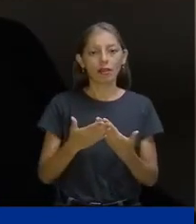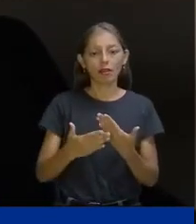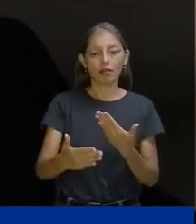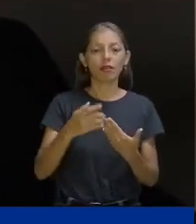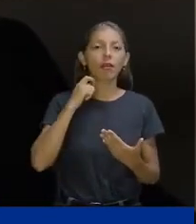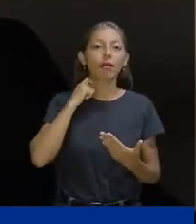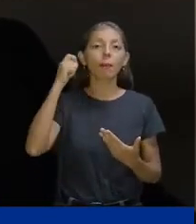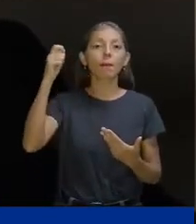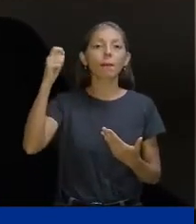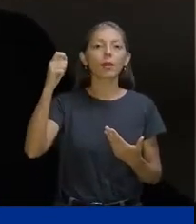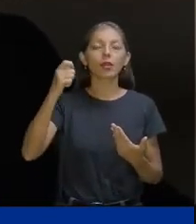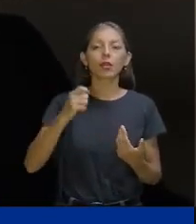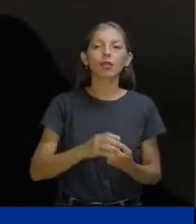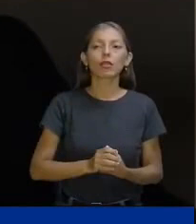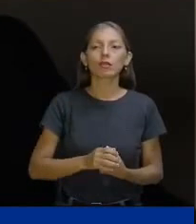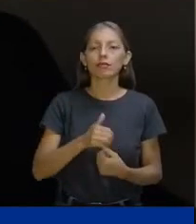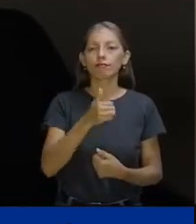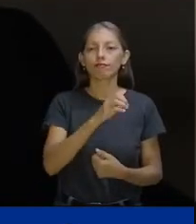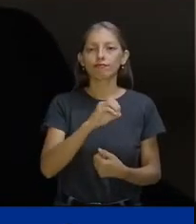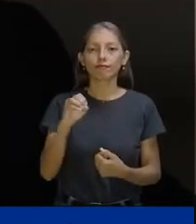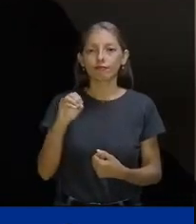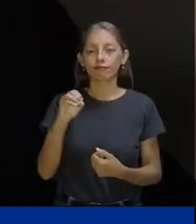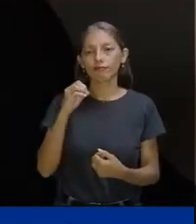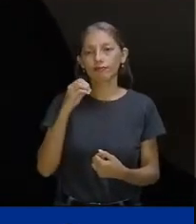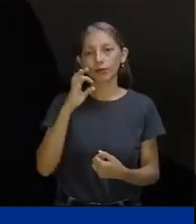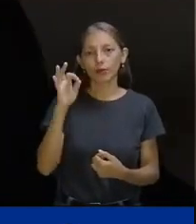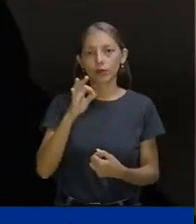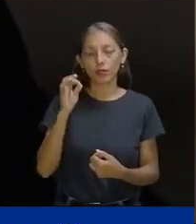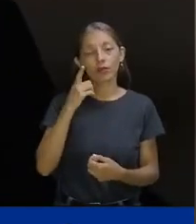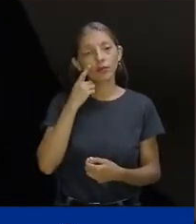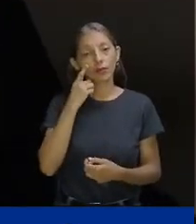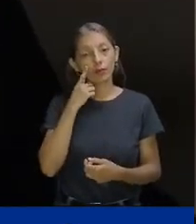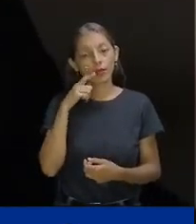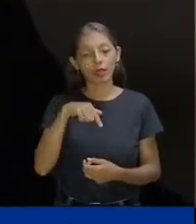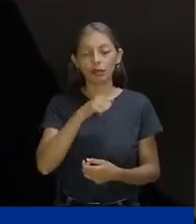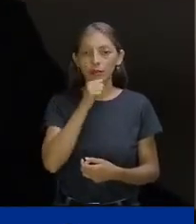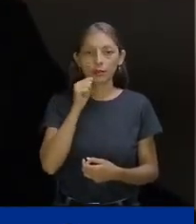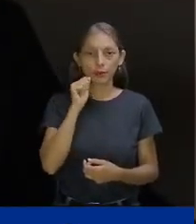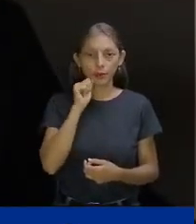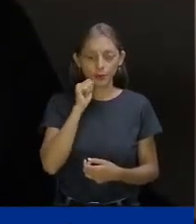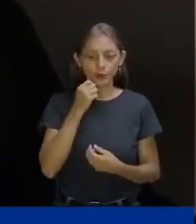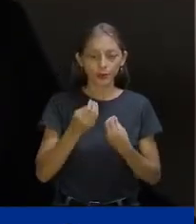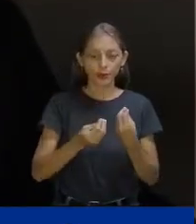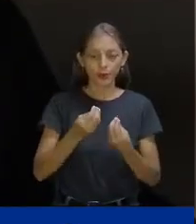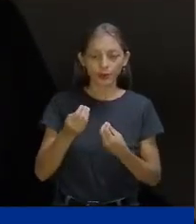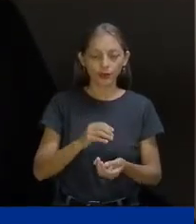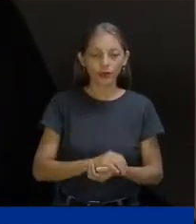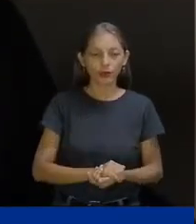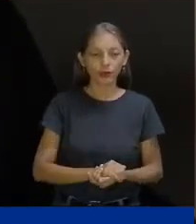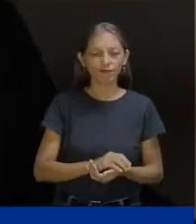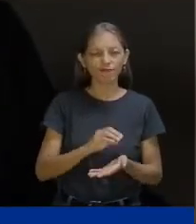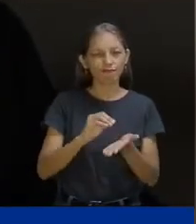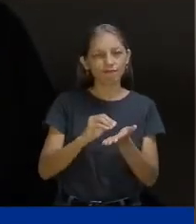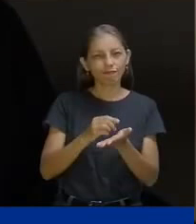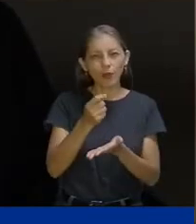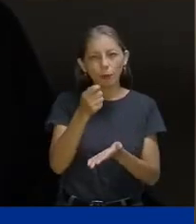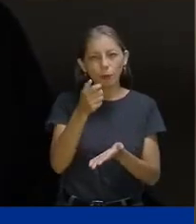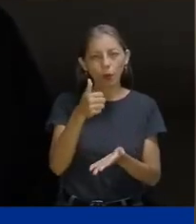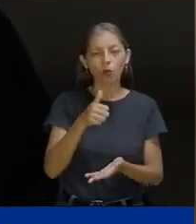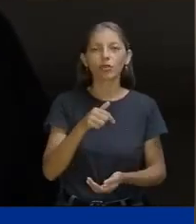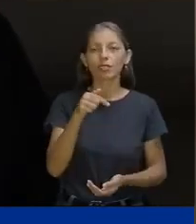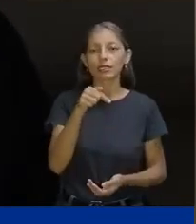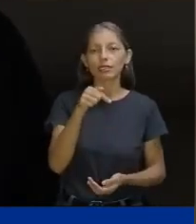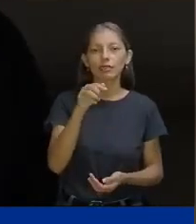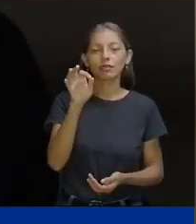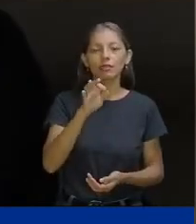agora de abril, os 100%. Então, no Amapá, nós estamos assim muito bem, falta apenas 7% para completar os 100%